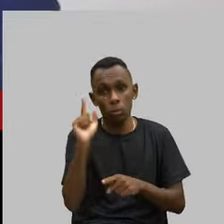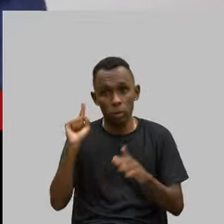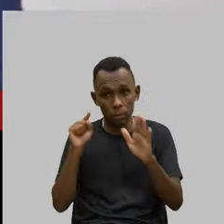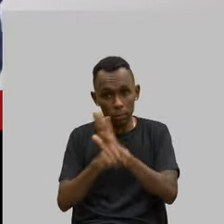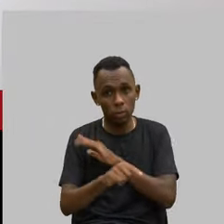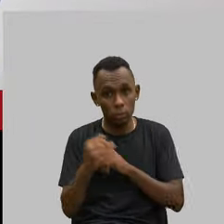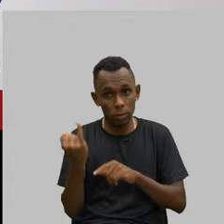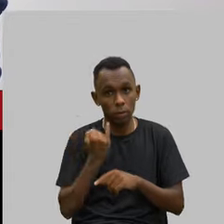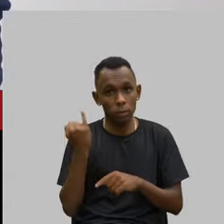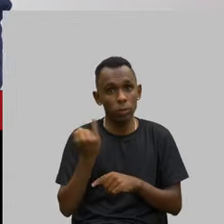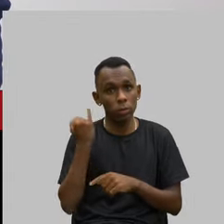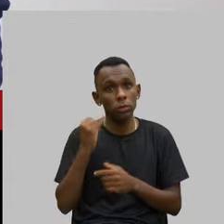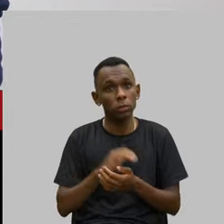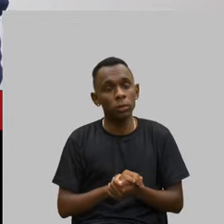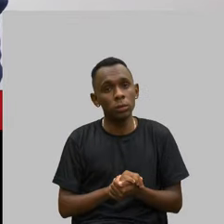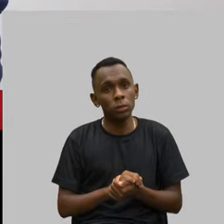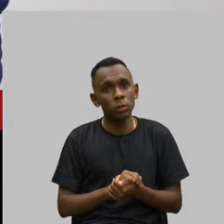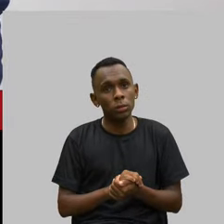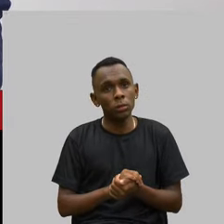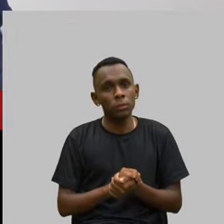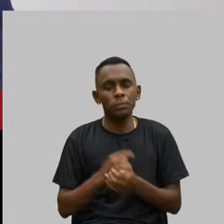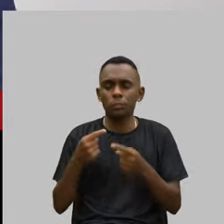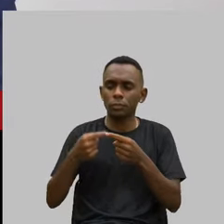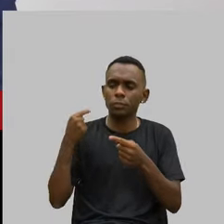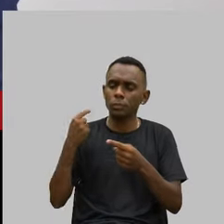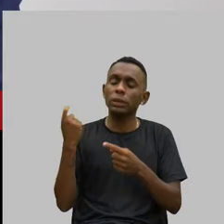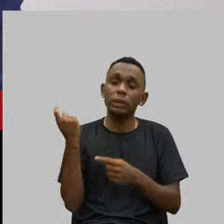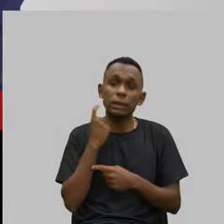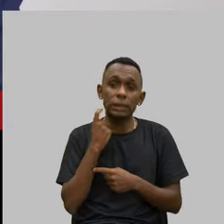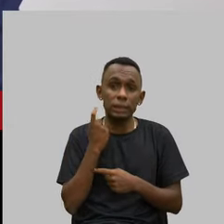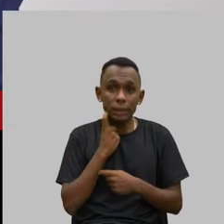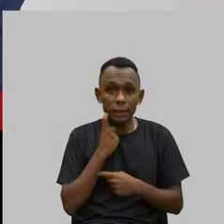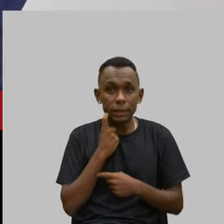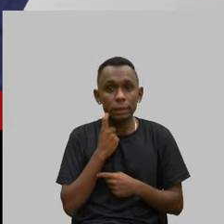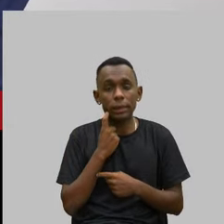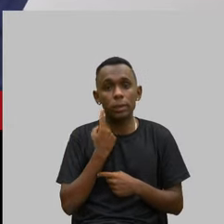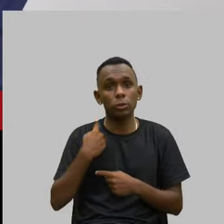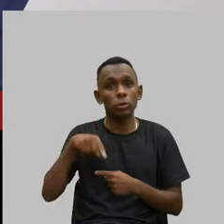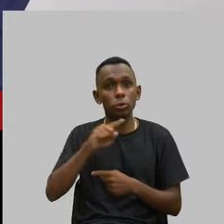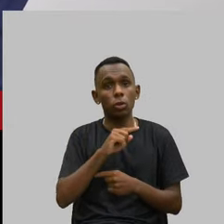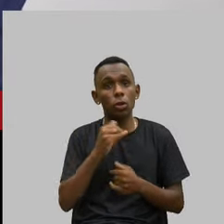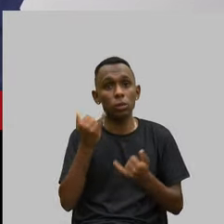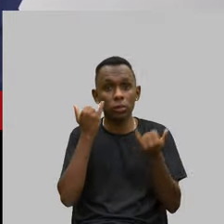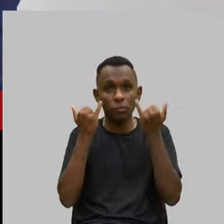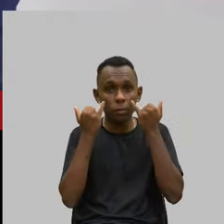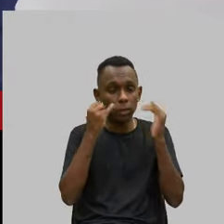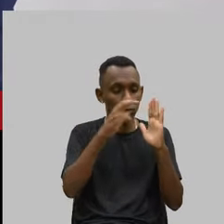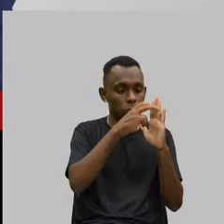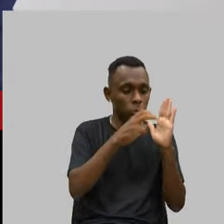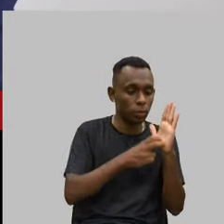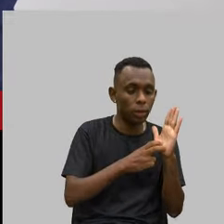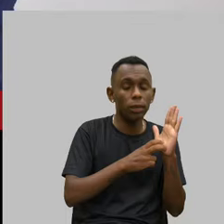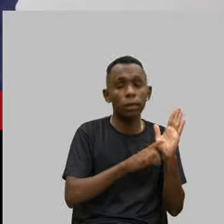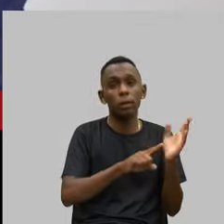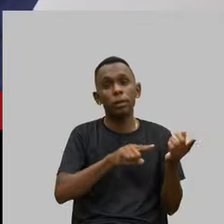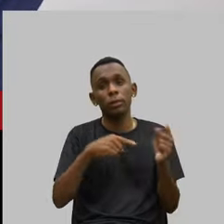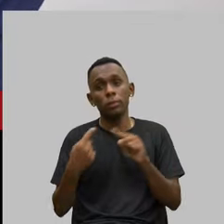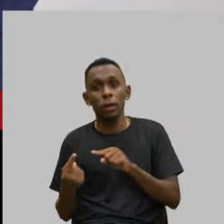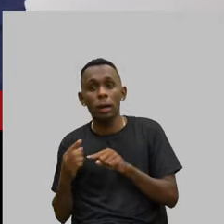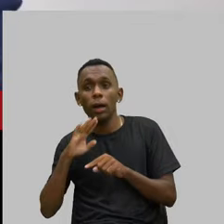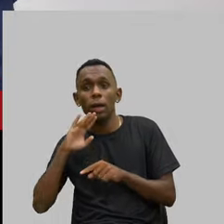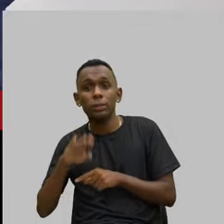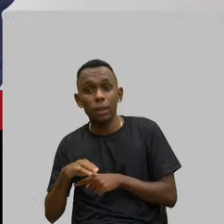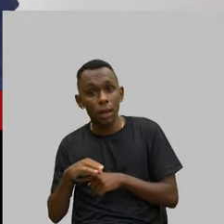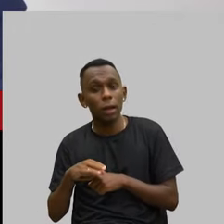importante Porque na última sexta-feira nós tivemos uma notícia pela manhã e uma outra notícia à tarde a